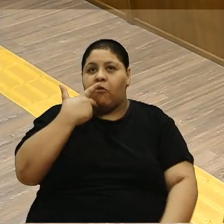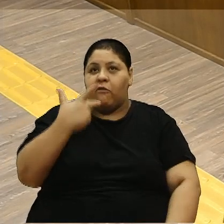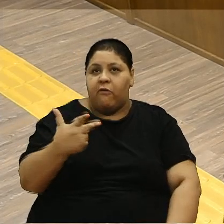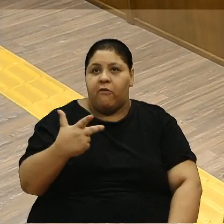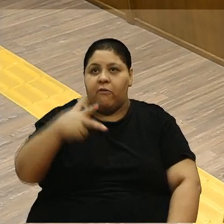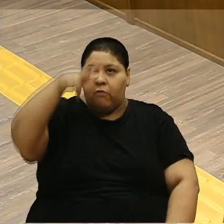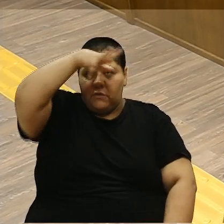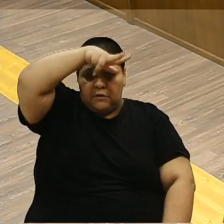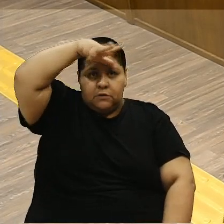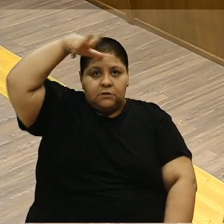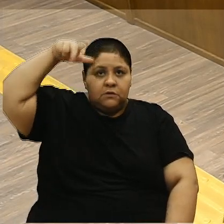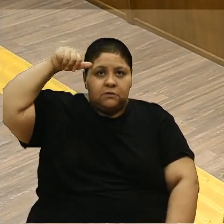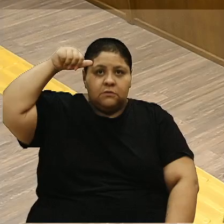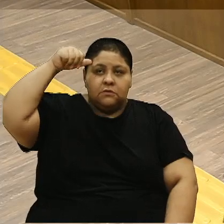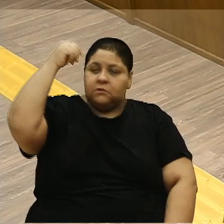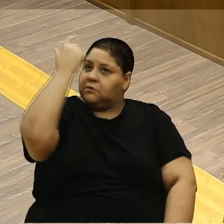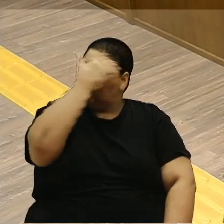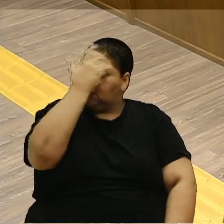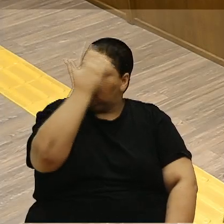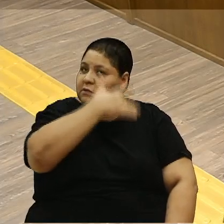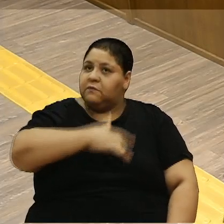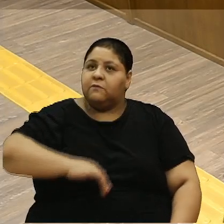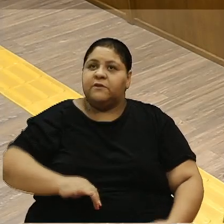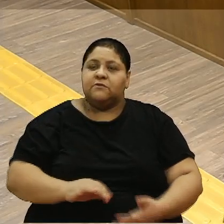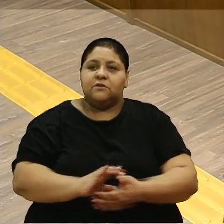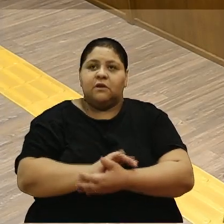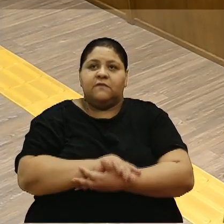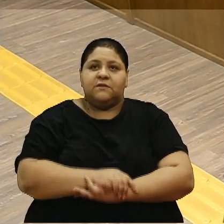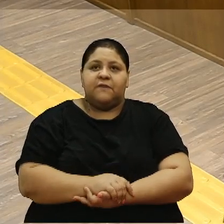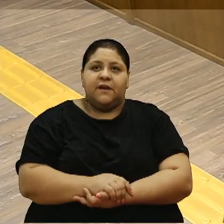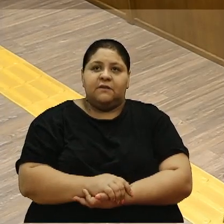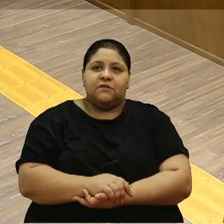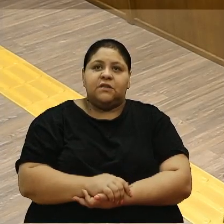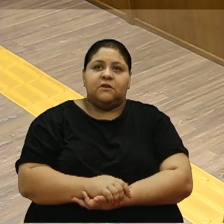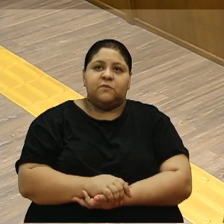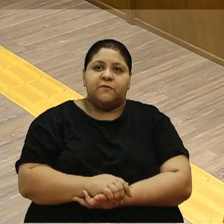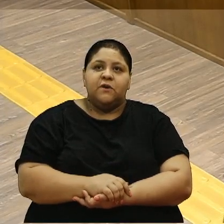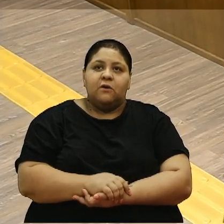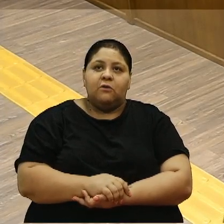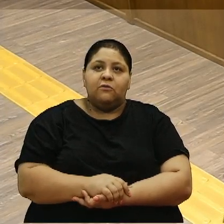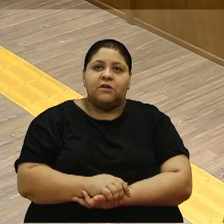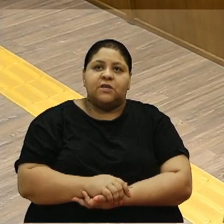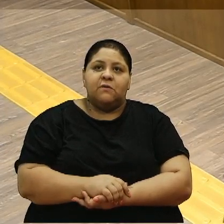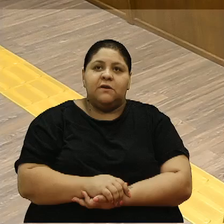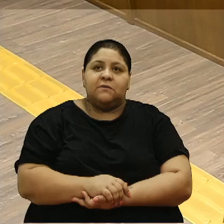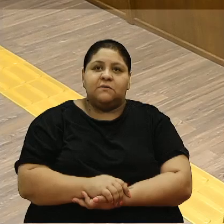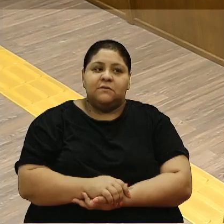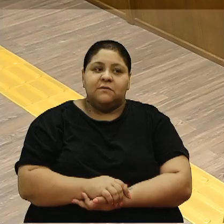prefeito Adiló de Domênico.